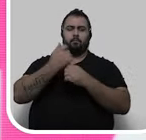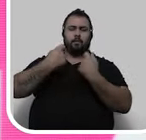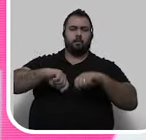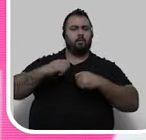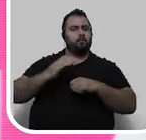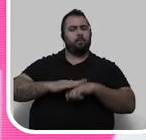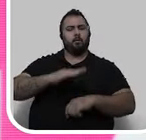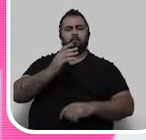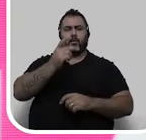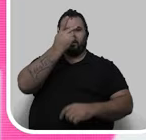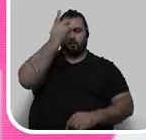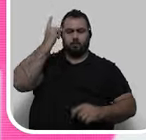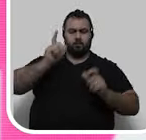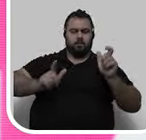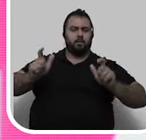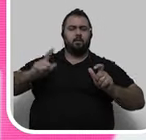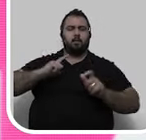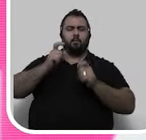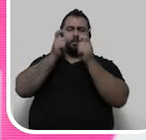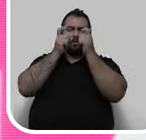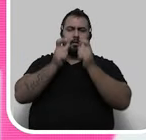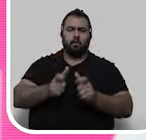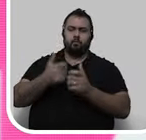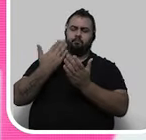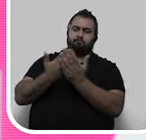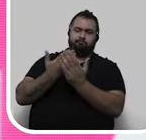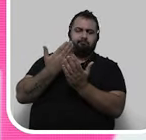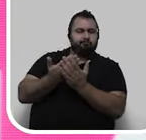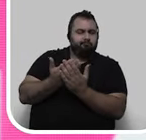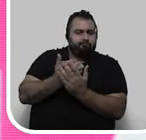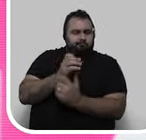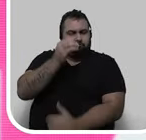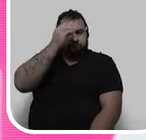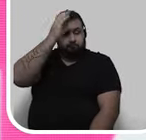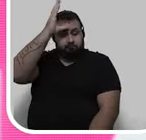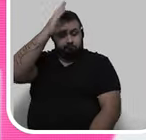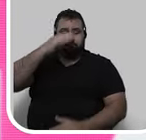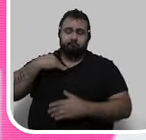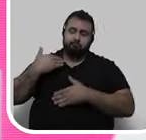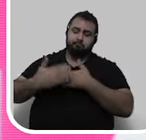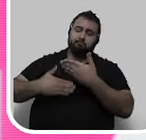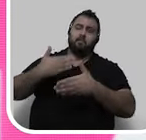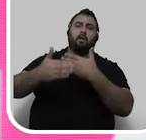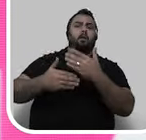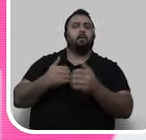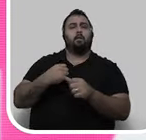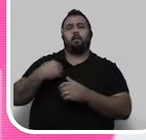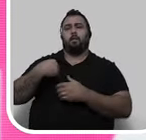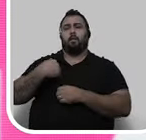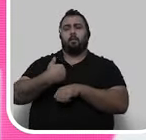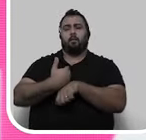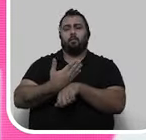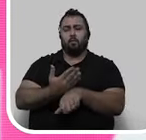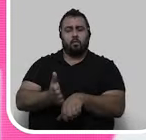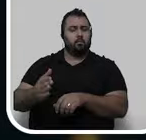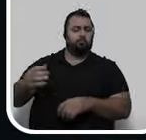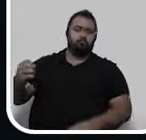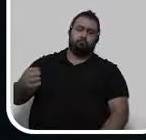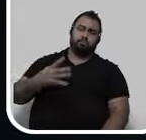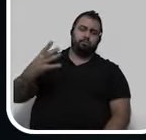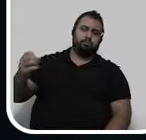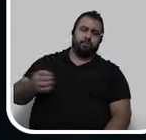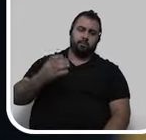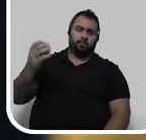tenham interesse em estudar, que tenham interesse em conhecer, que tenham interesse em evoluir. É uma área em constante atualização, a gente não consegue parar de estudar,